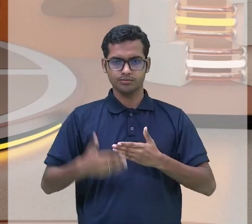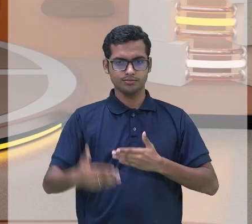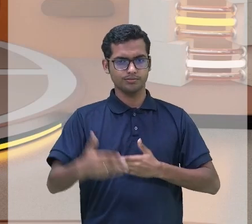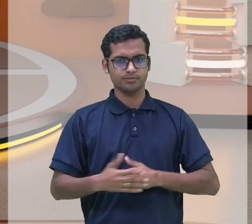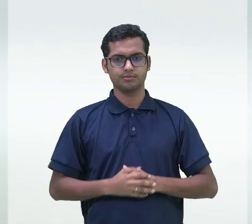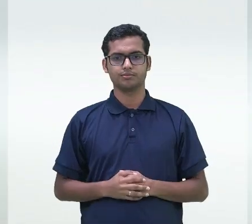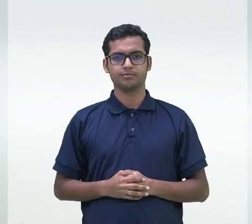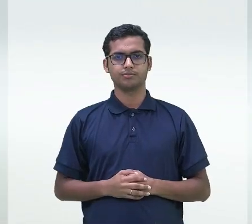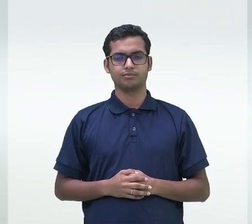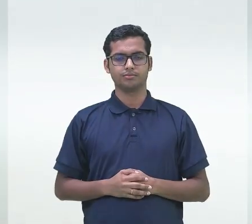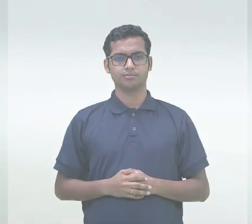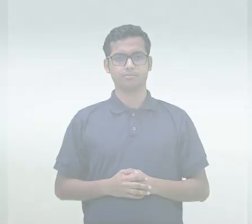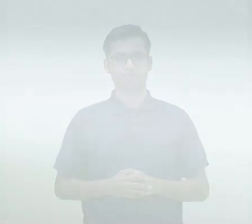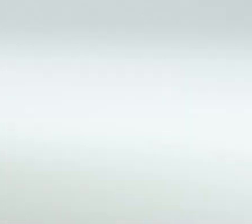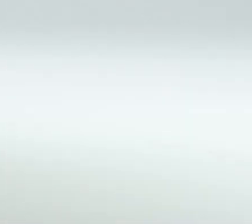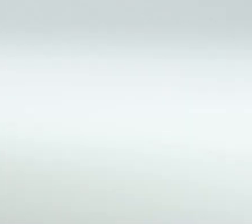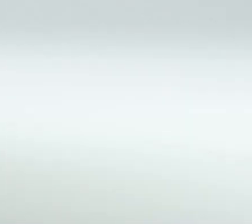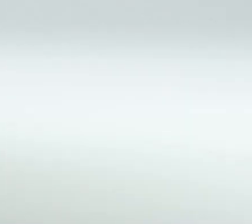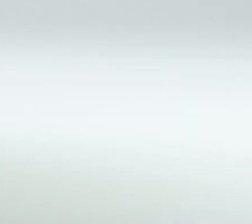aula.